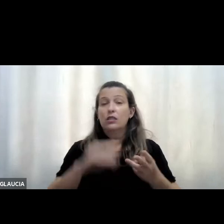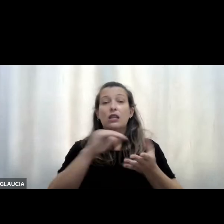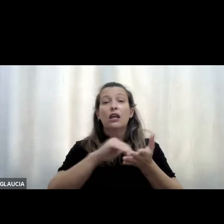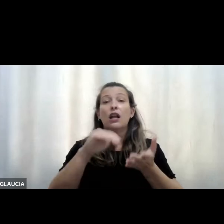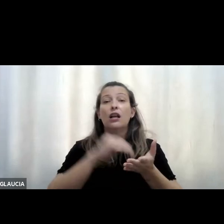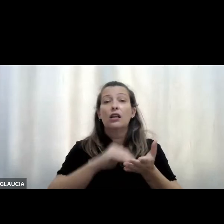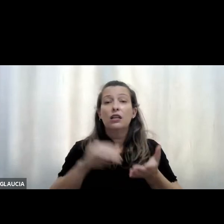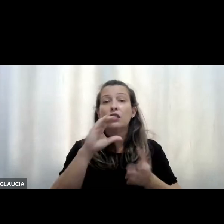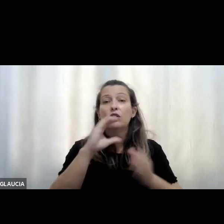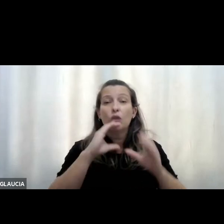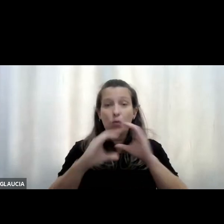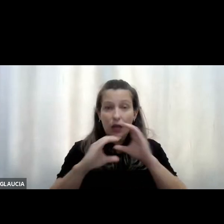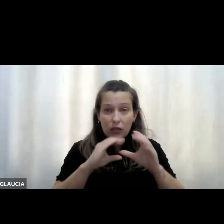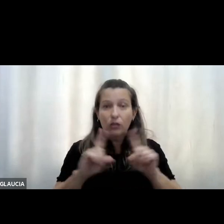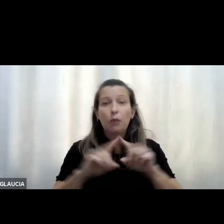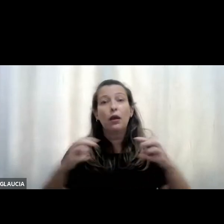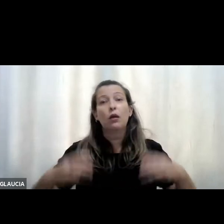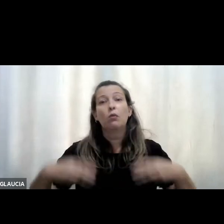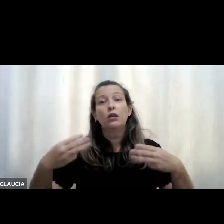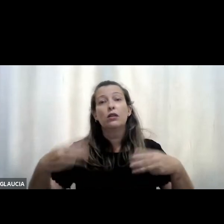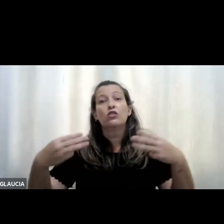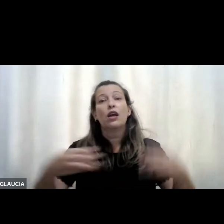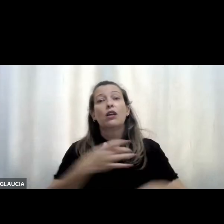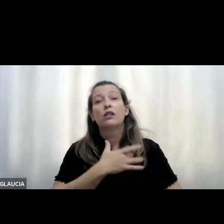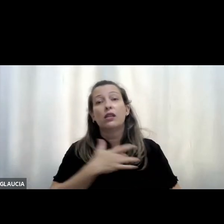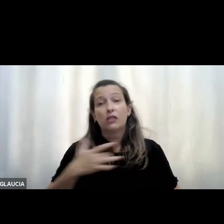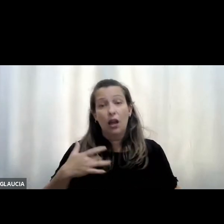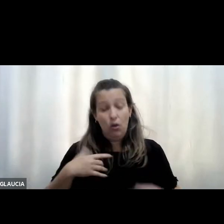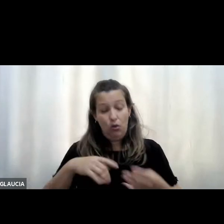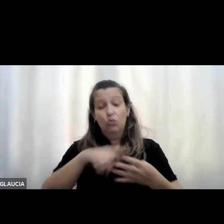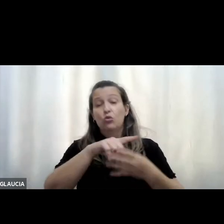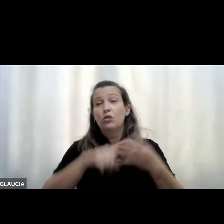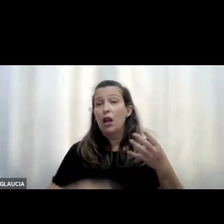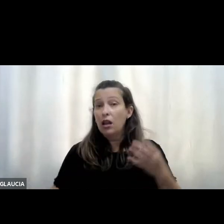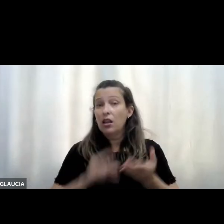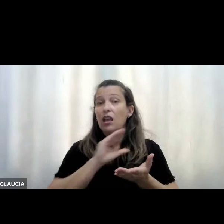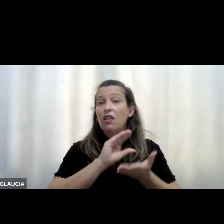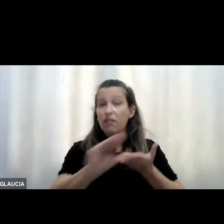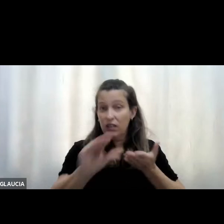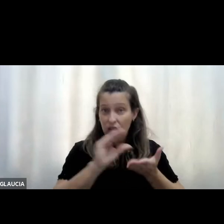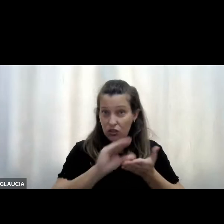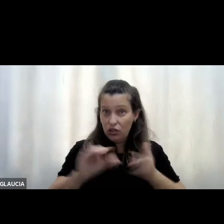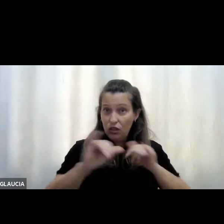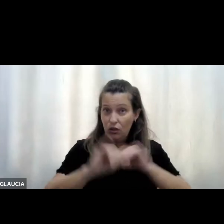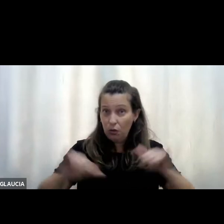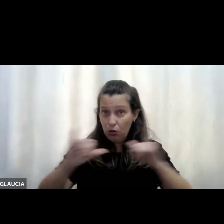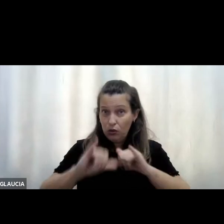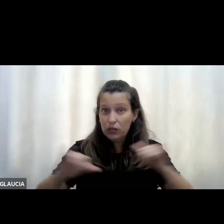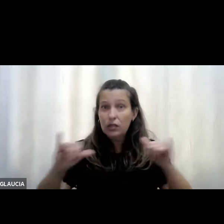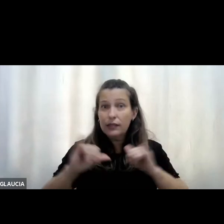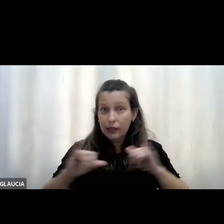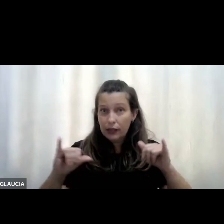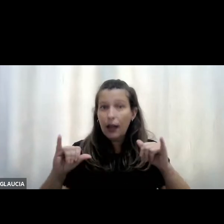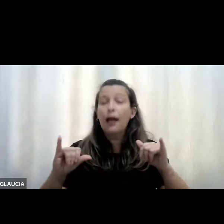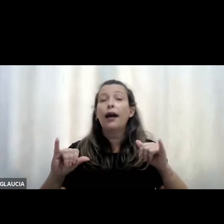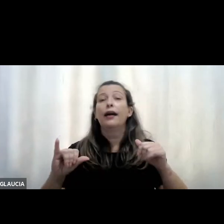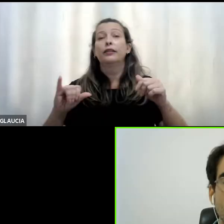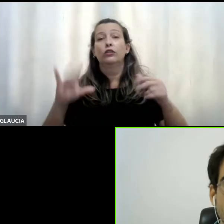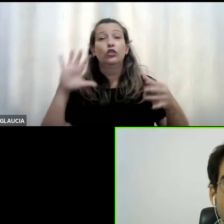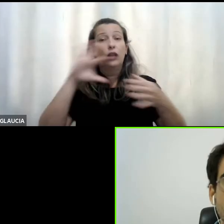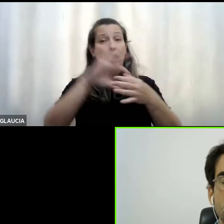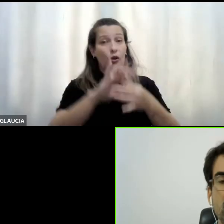Comunicação e o Ministério da Saúde, eles juntos investiram em publicidade, segundo o Tribunal de Contas da